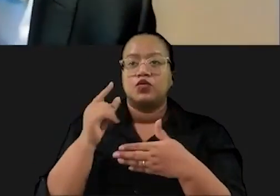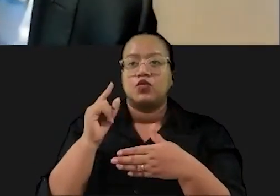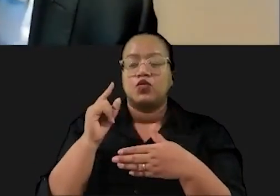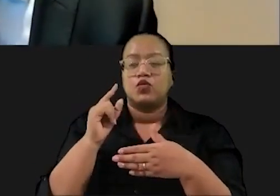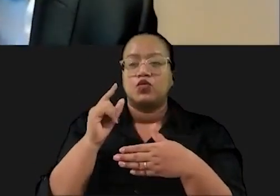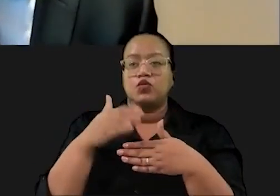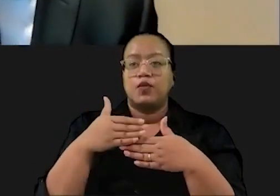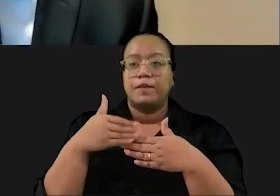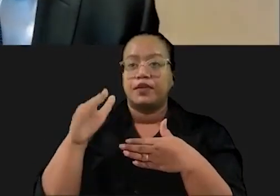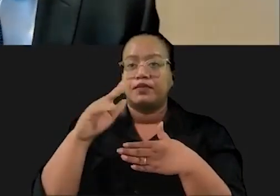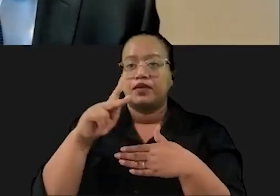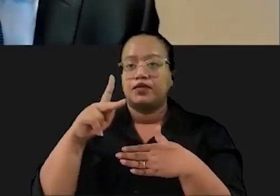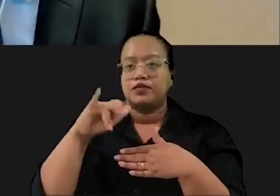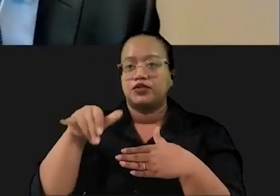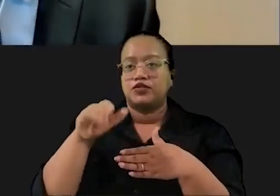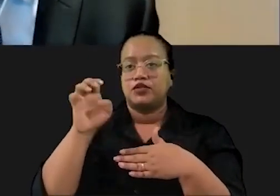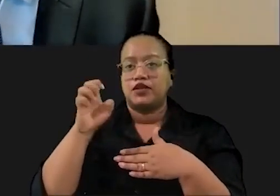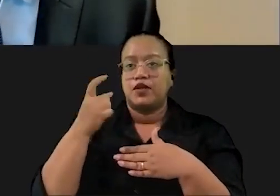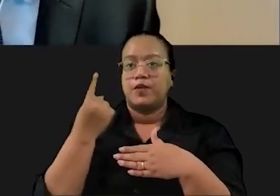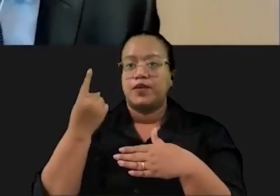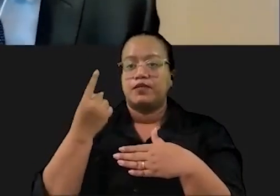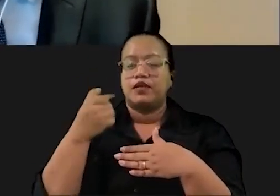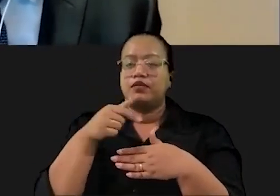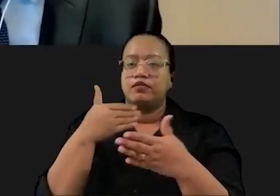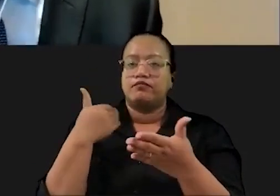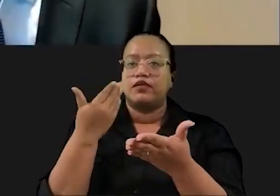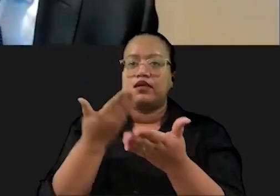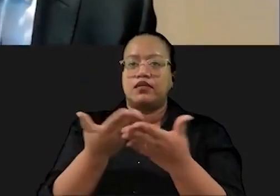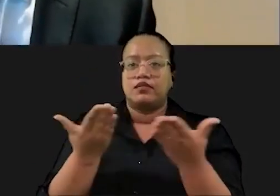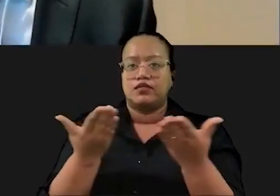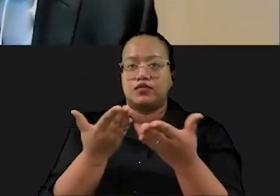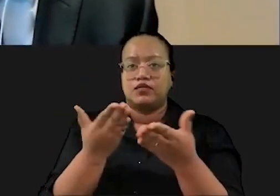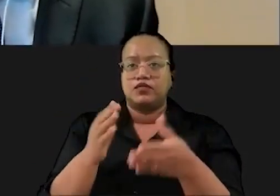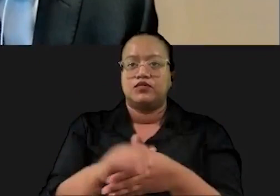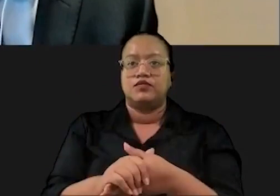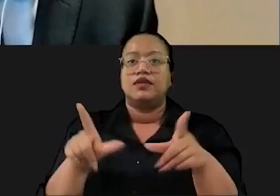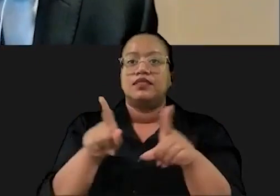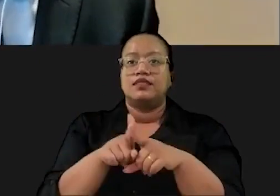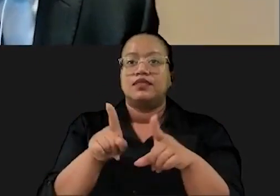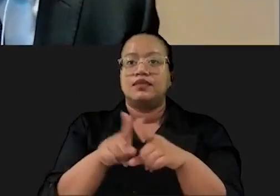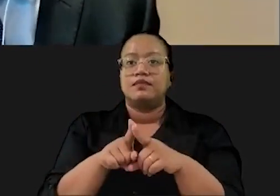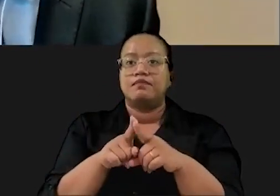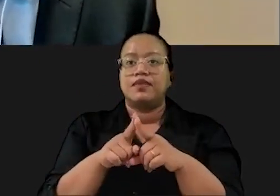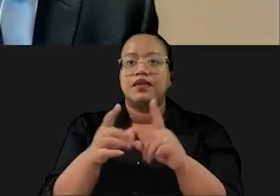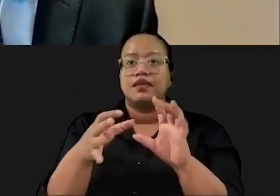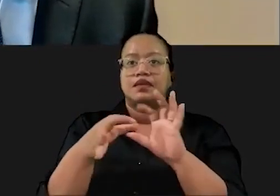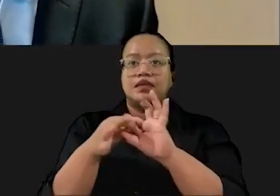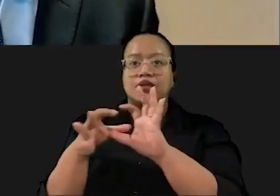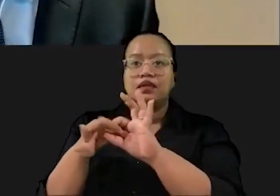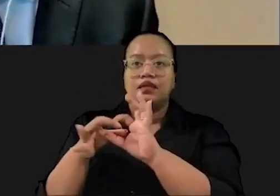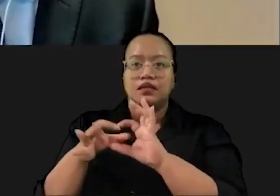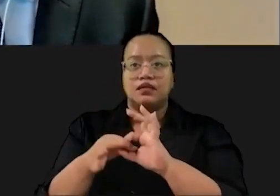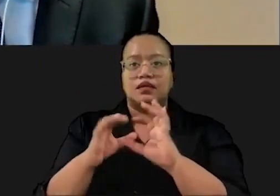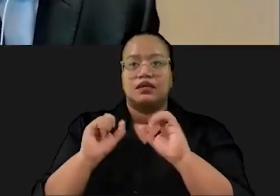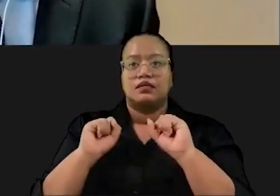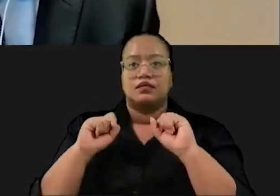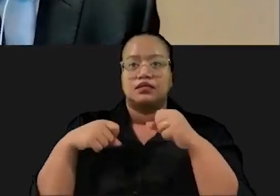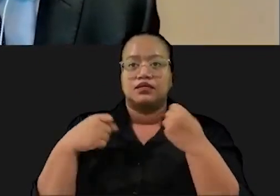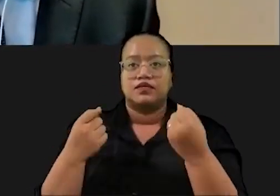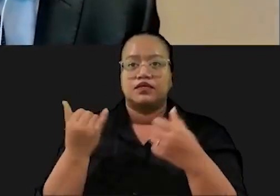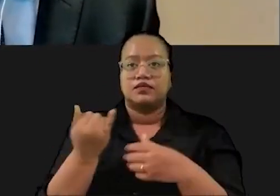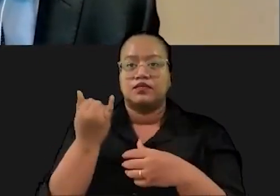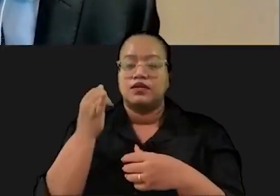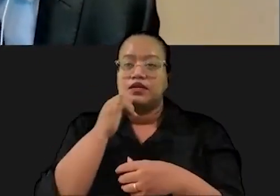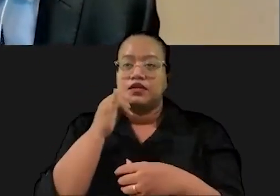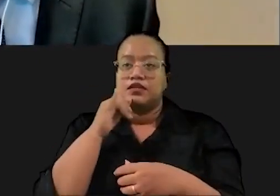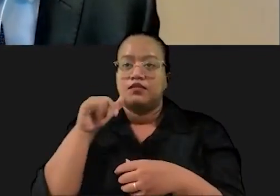os TRFs. Então, isso é uma outra coisa que eu acho que esse evento, por exemplo, já nos mostra que é bastante possível e